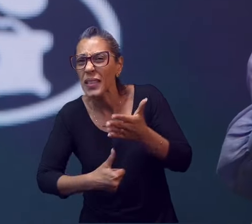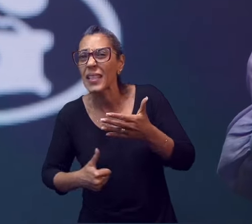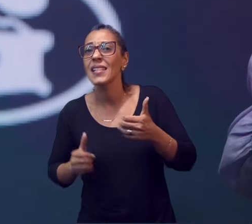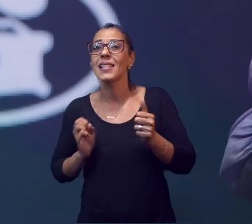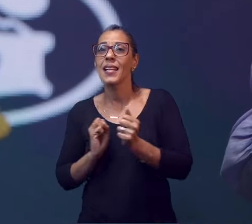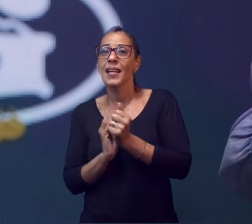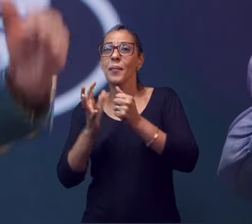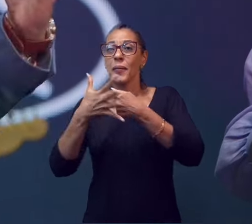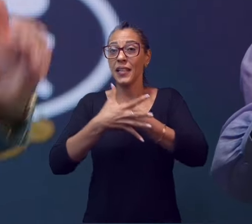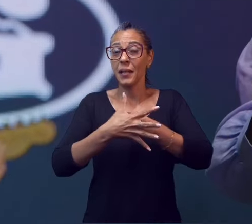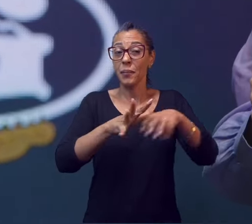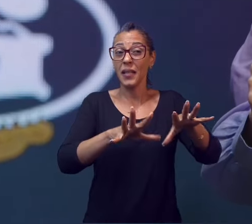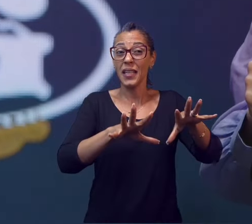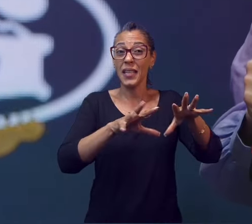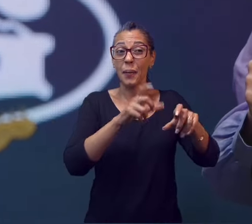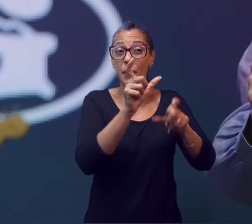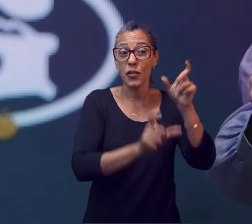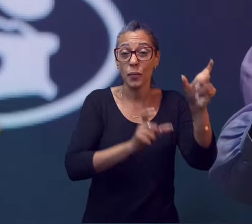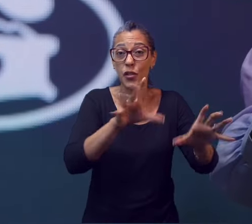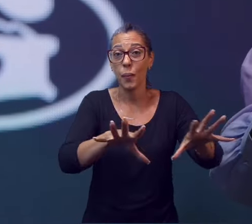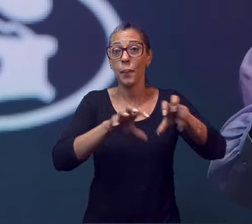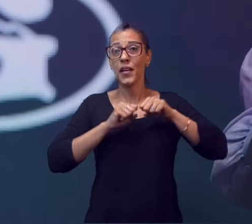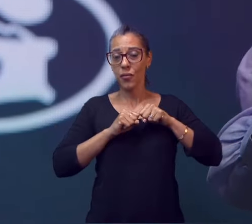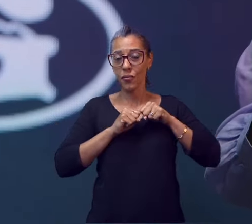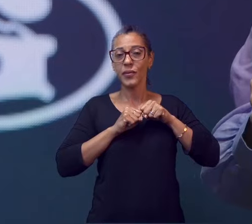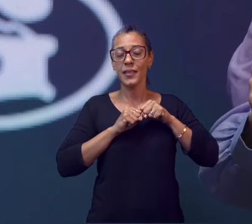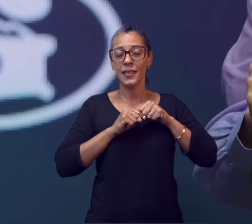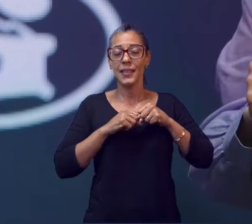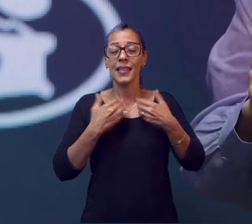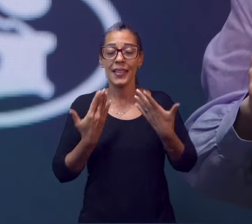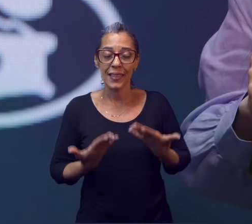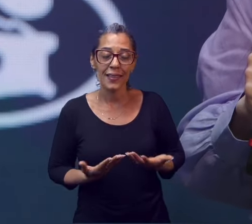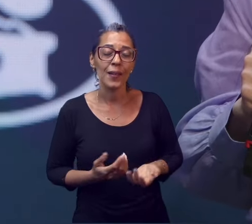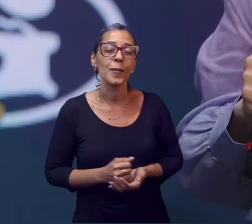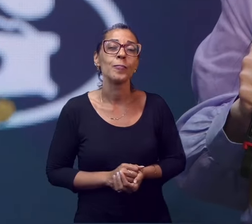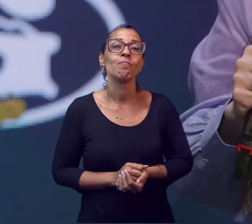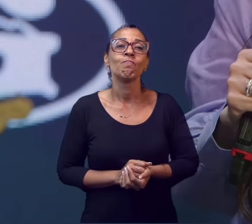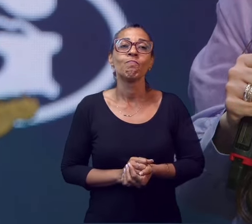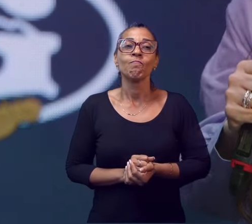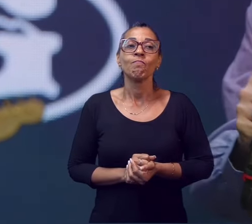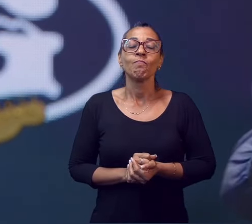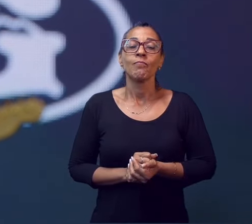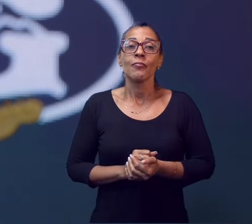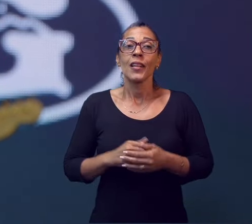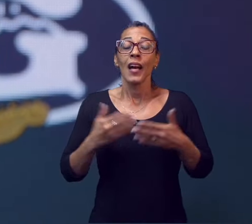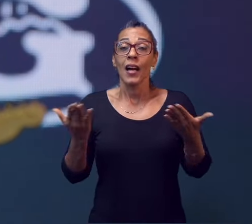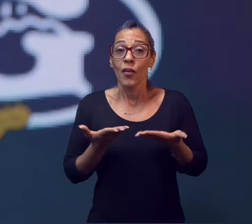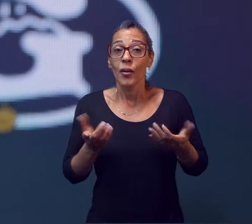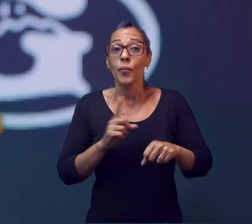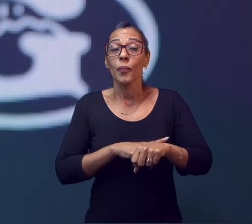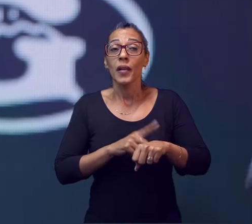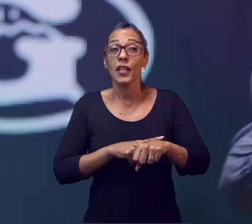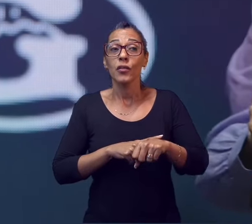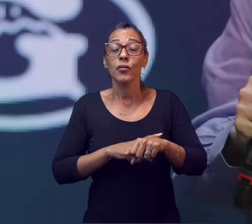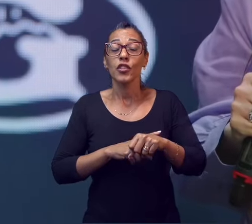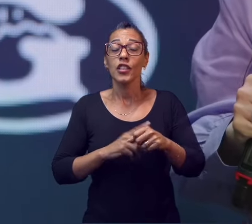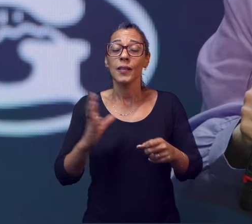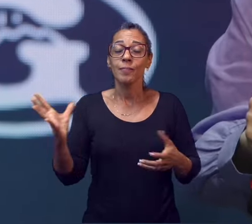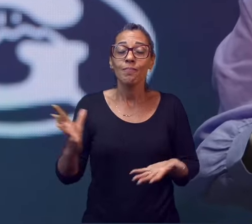agora nós vamos tomar posse e colher a vitória Deus abençoe cada um que